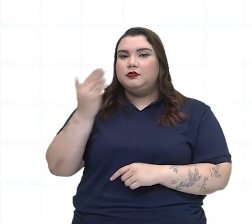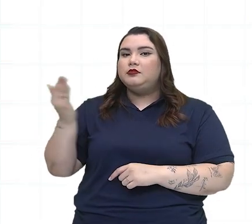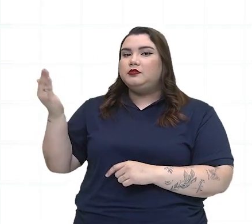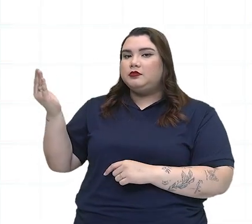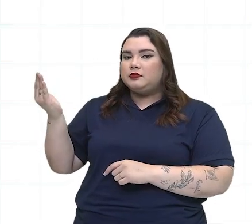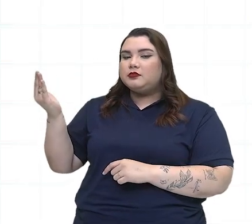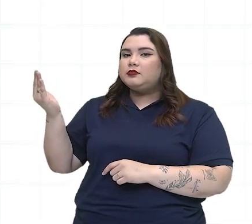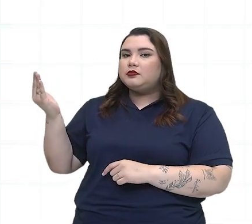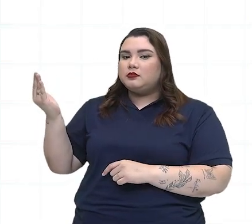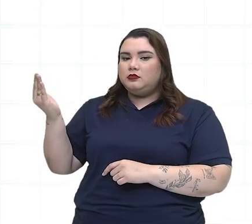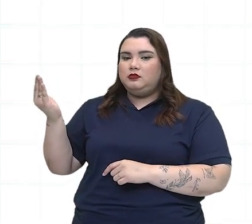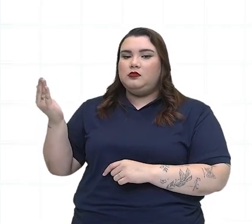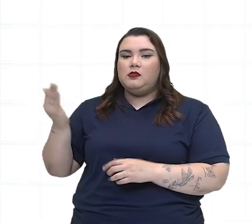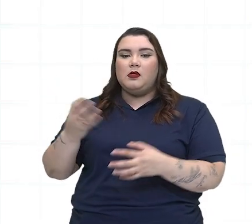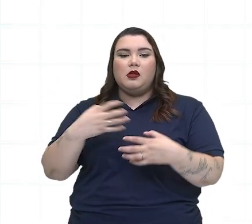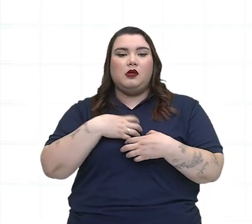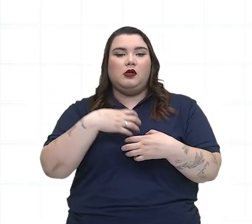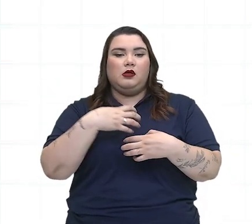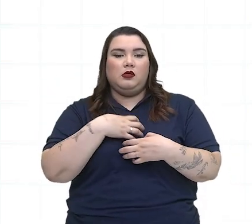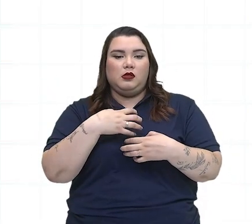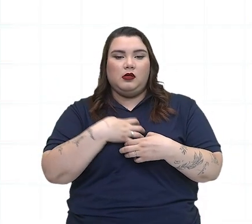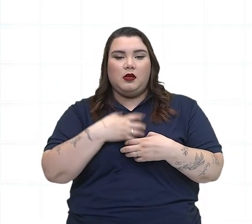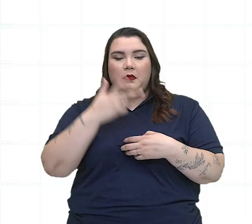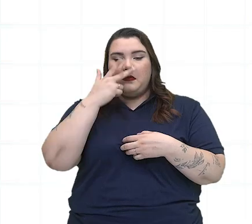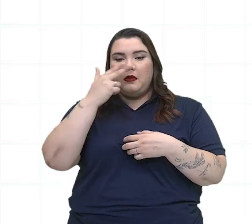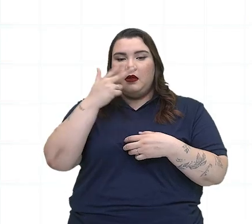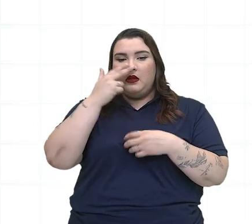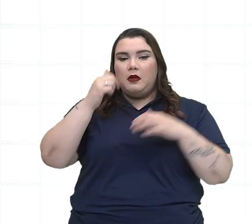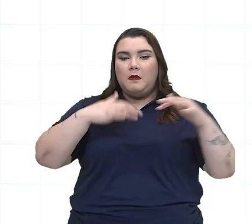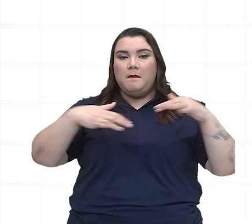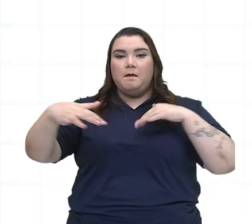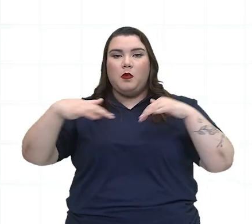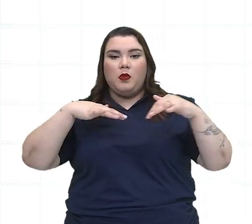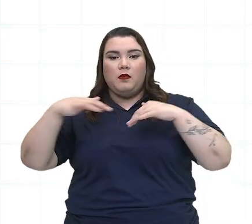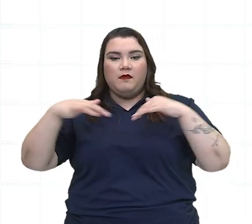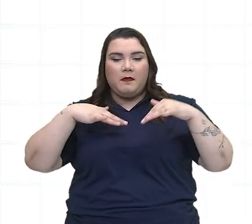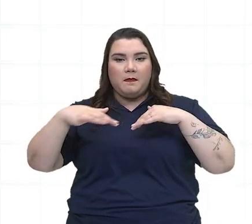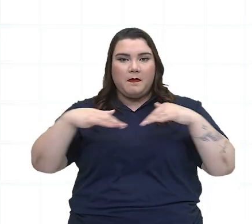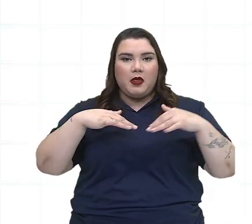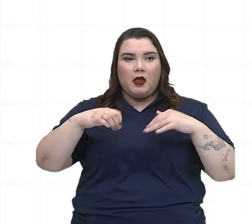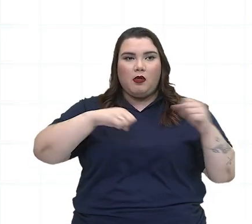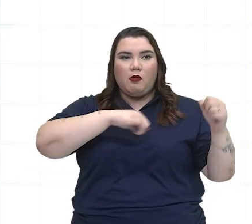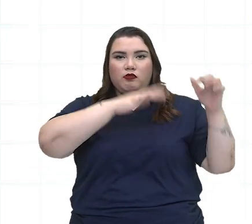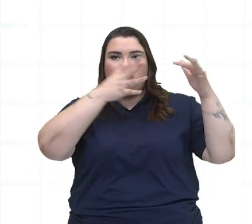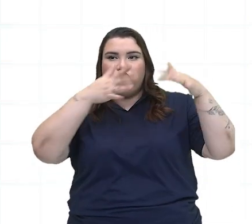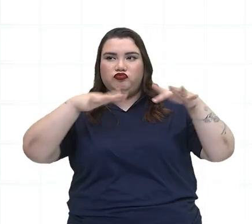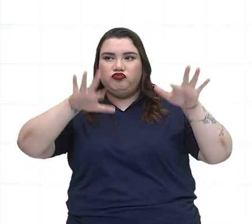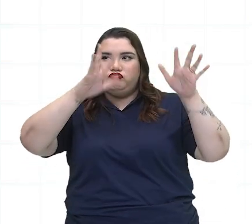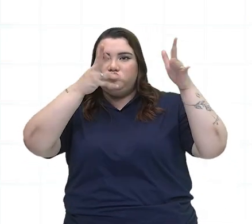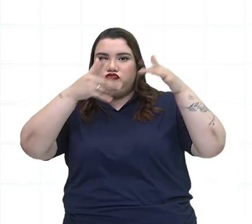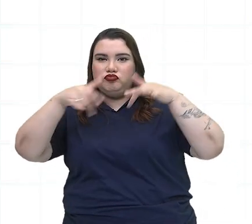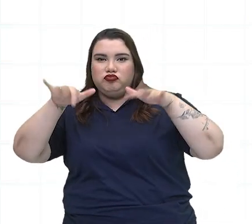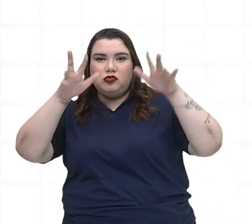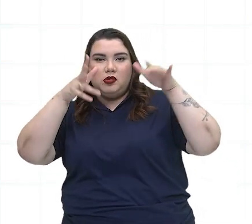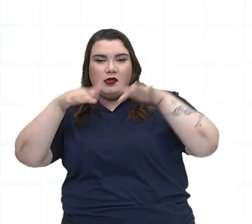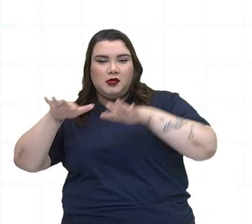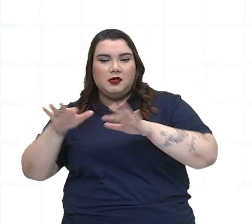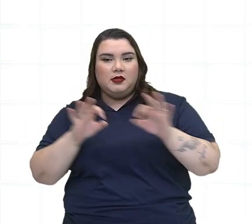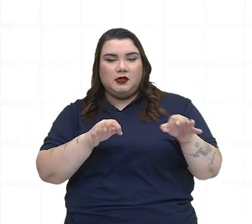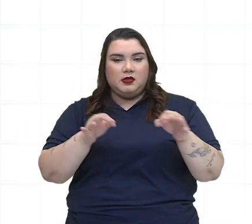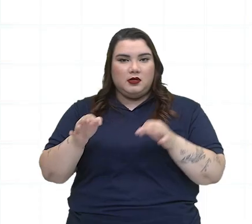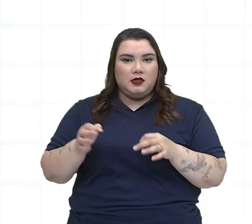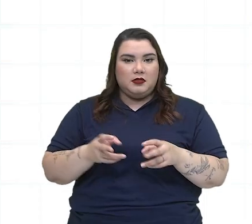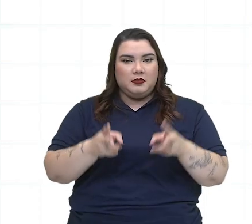estão vendo, dão uma sensação de profundidade e movimento ao céu. Então, vocês viram que